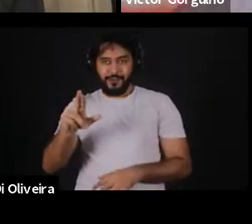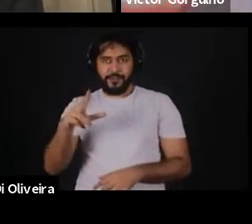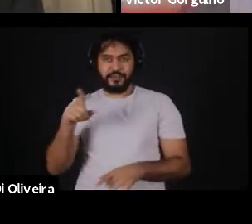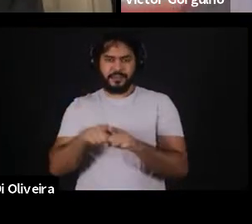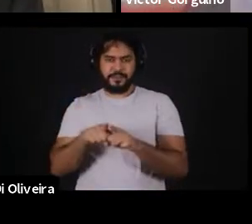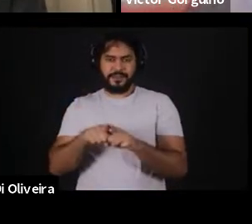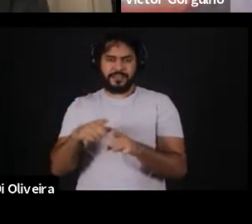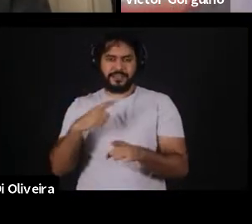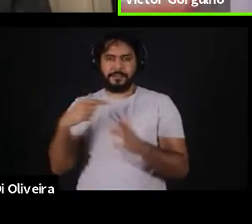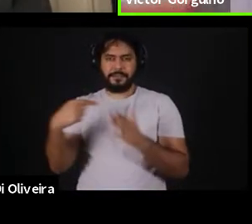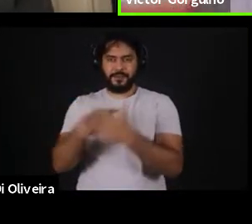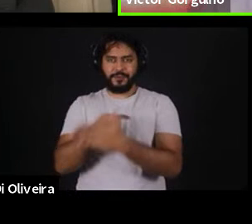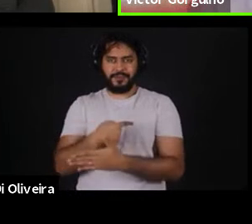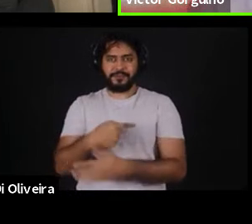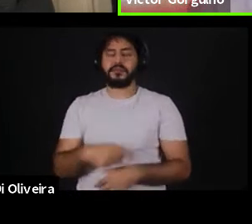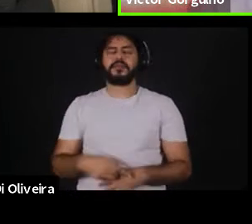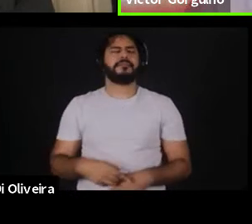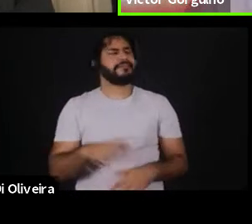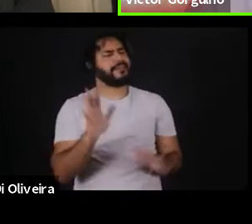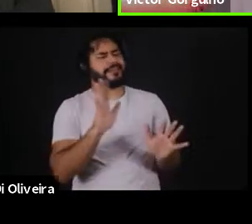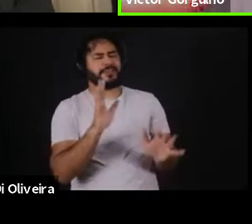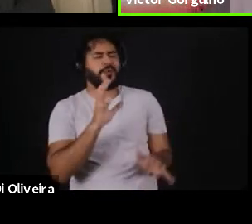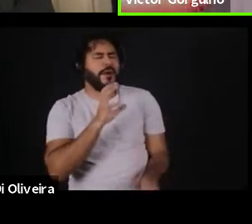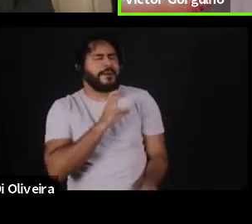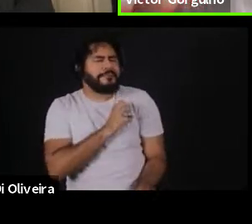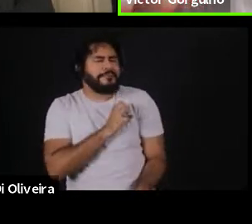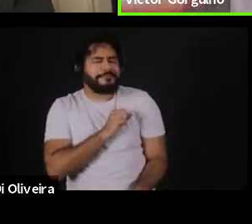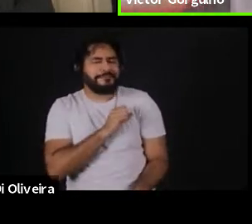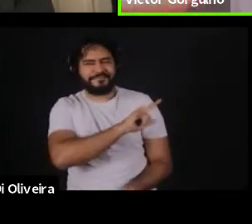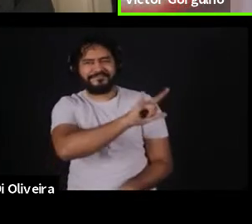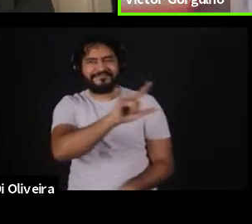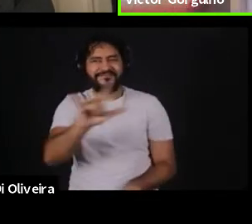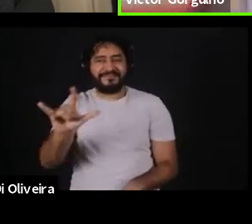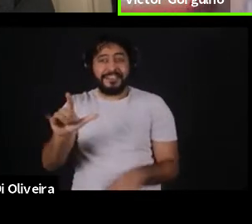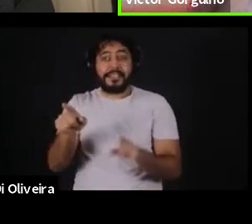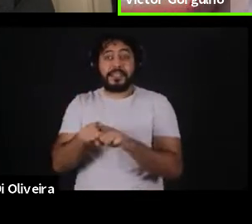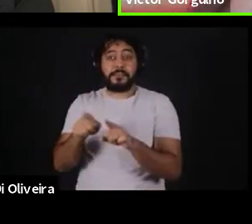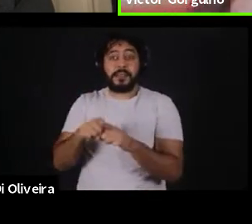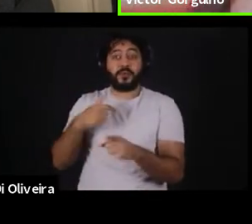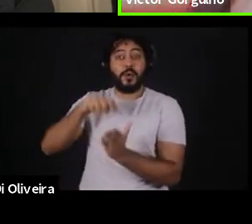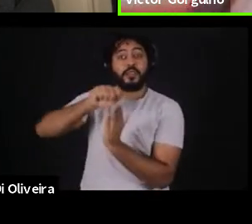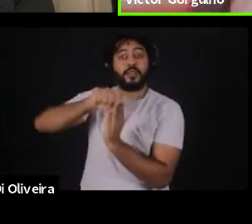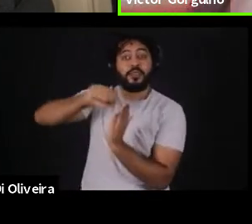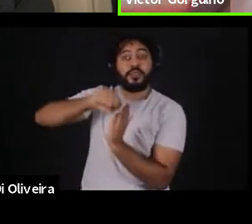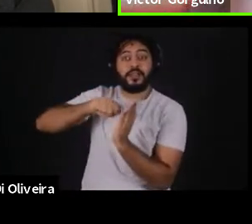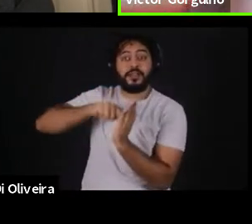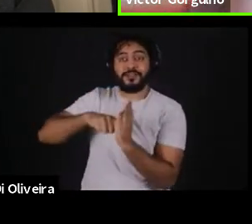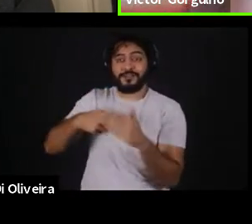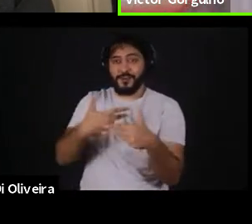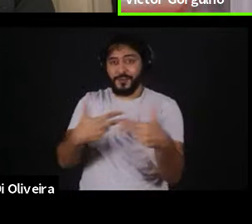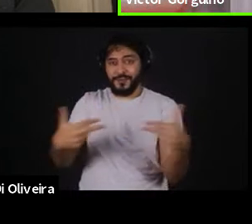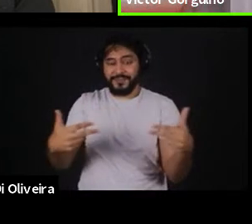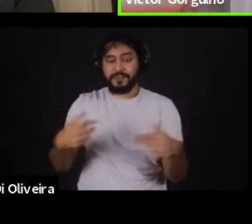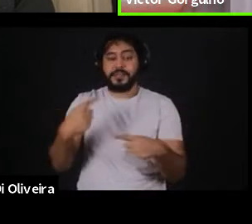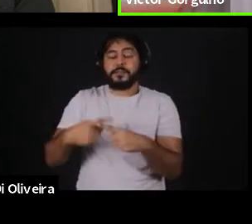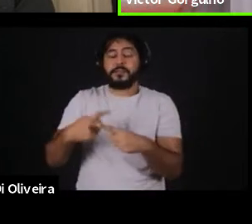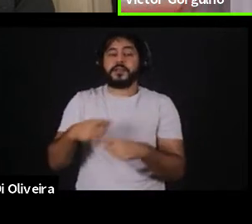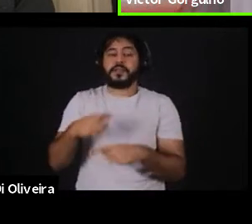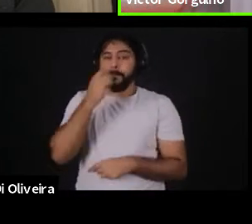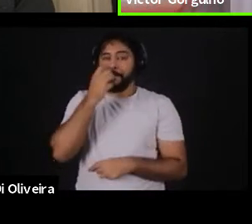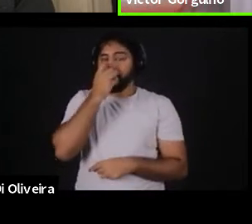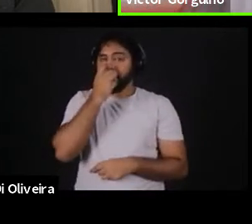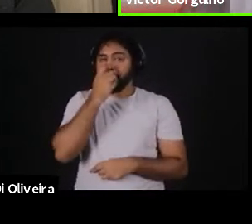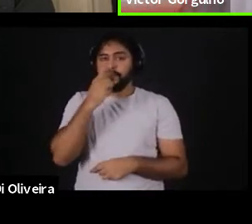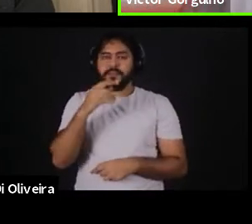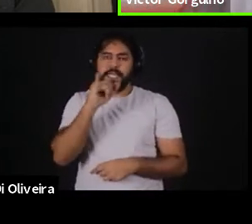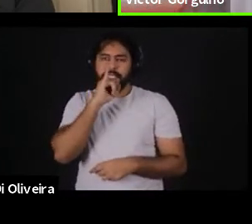preparar. eu tô amando ouvir aqui e tô anotando ainda mais coisas. Na verdade, essa relação entre